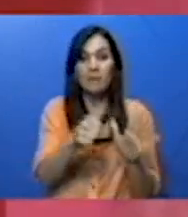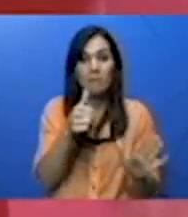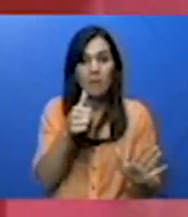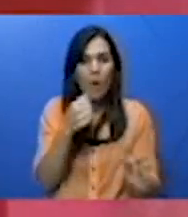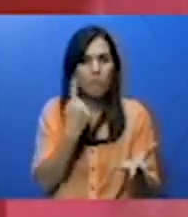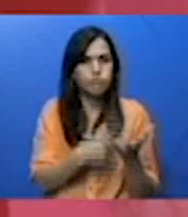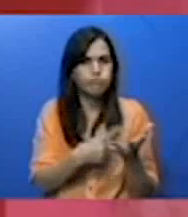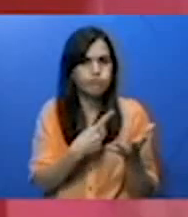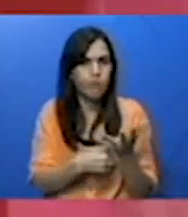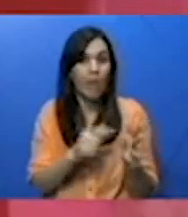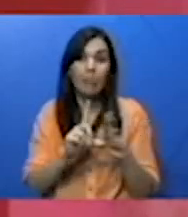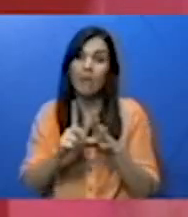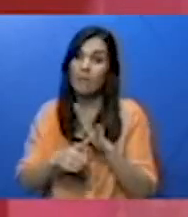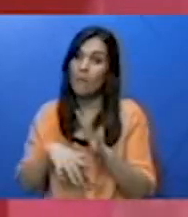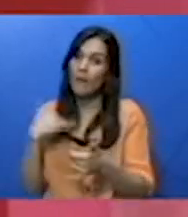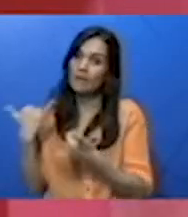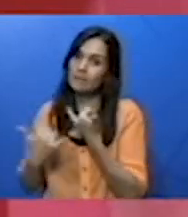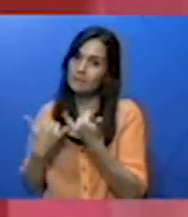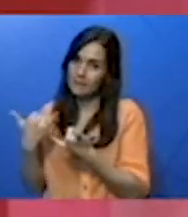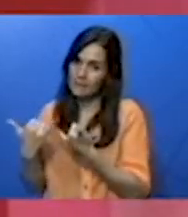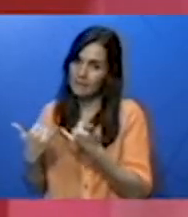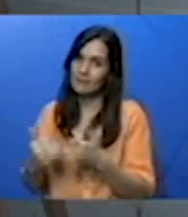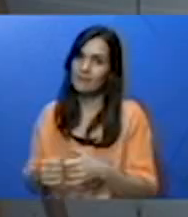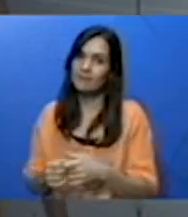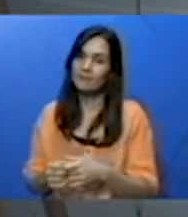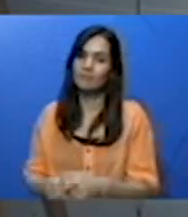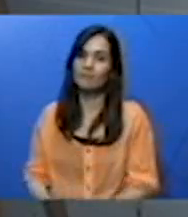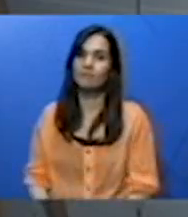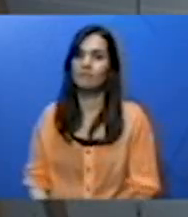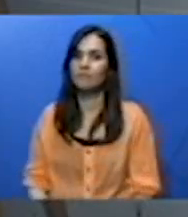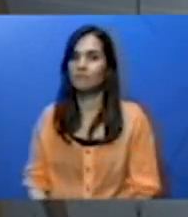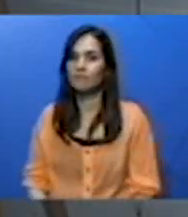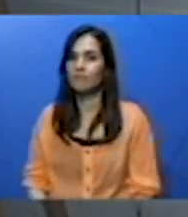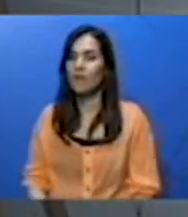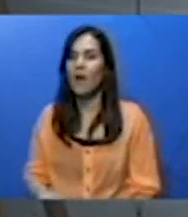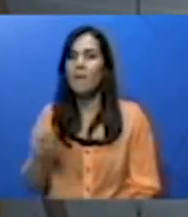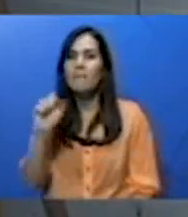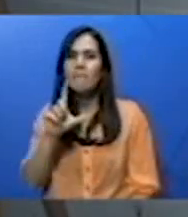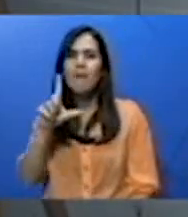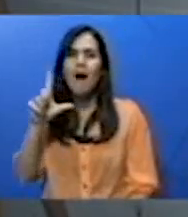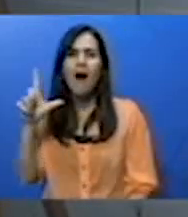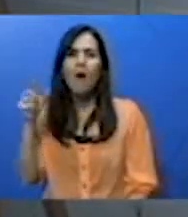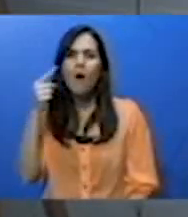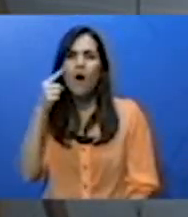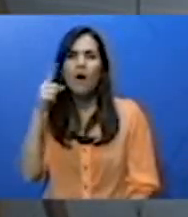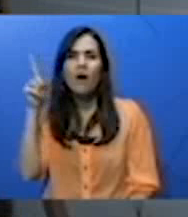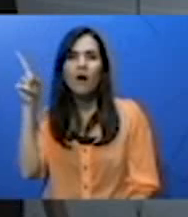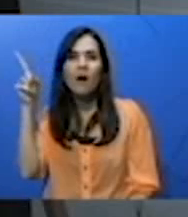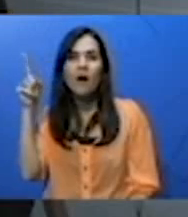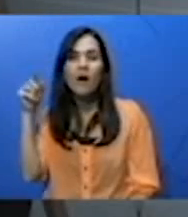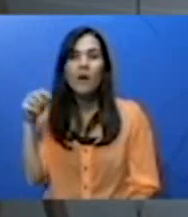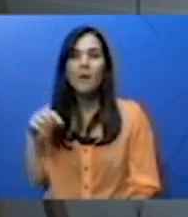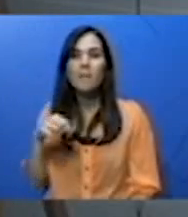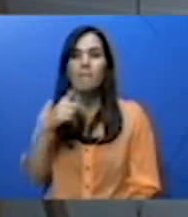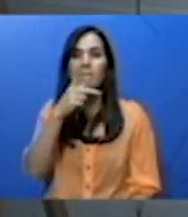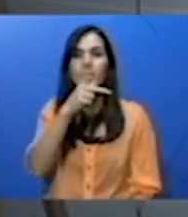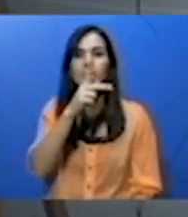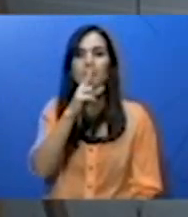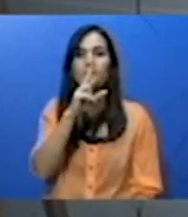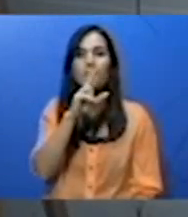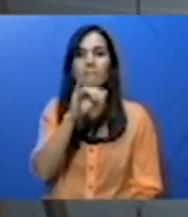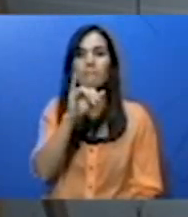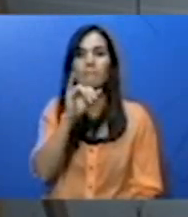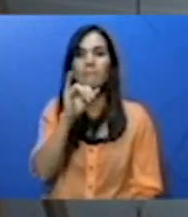dever primeiro, bem. Né, professora? Principalmente com L, tá, criança? Principalmente. Mais uma coisa que eu vou corrigir.